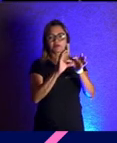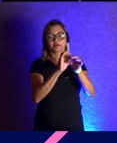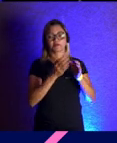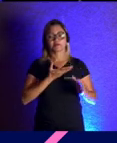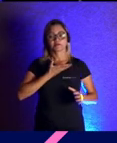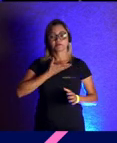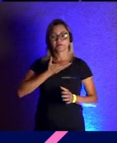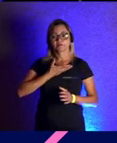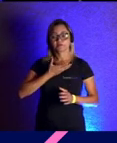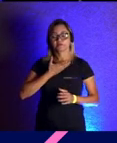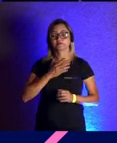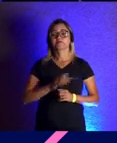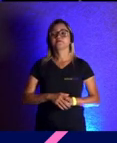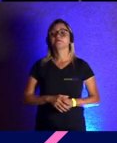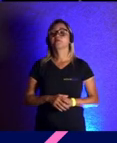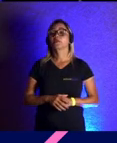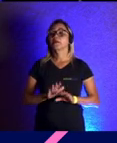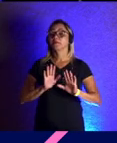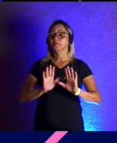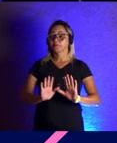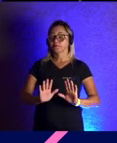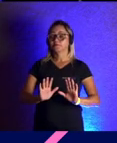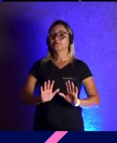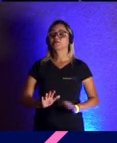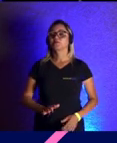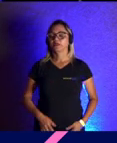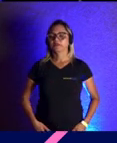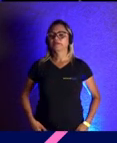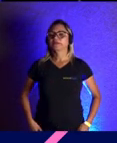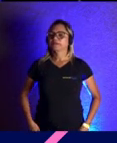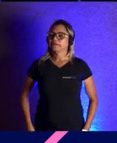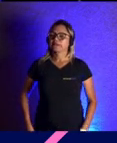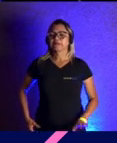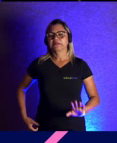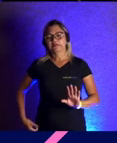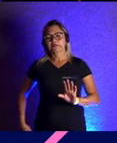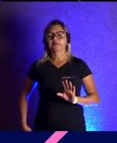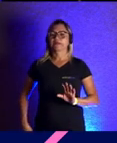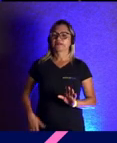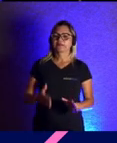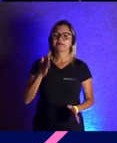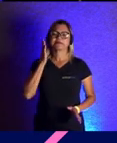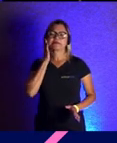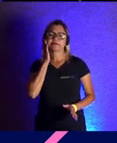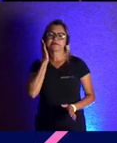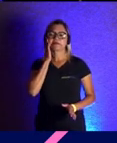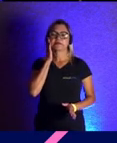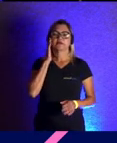por aí,